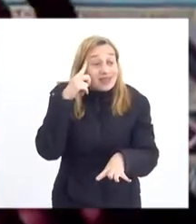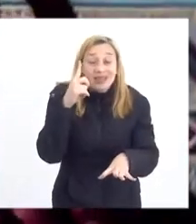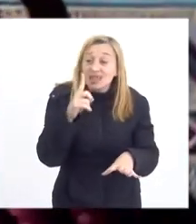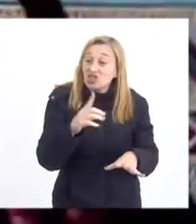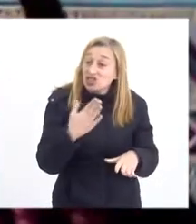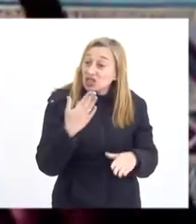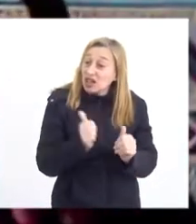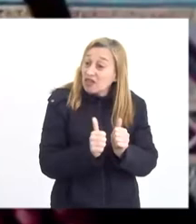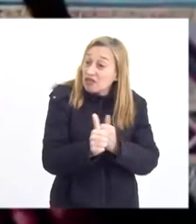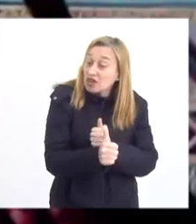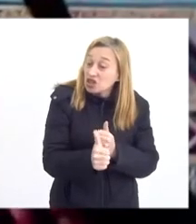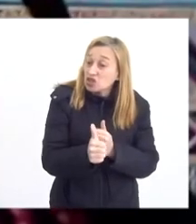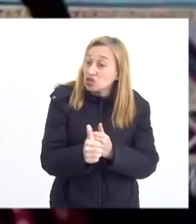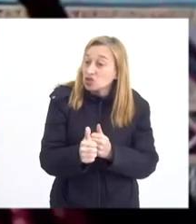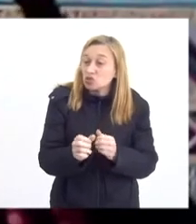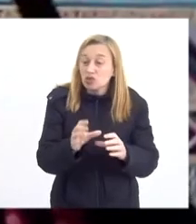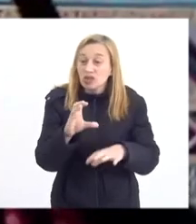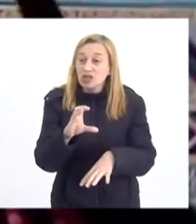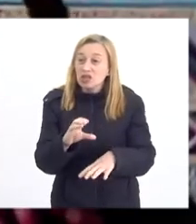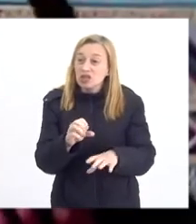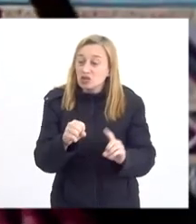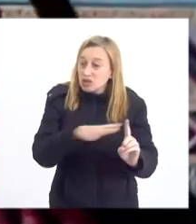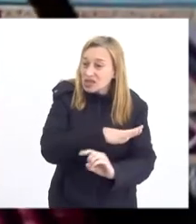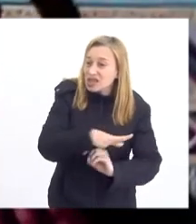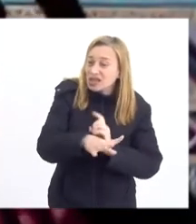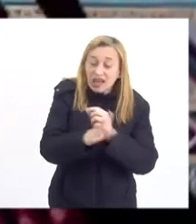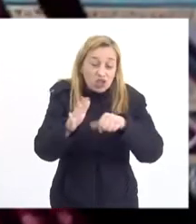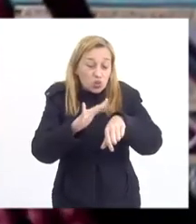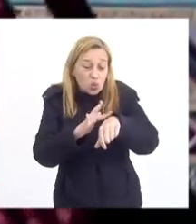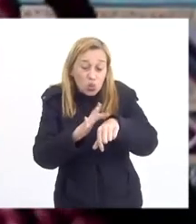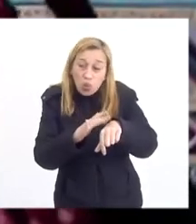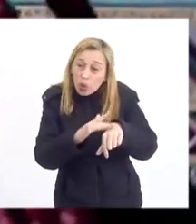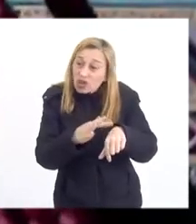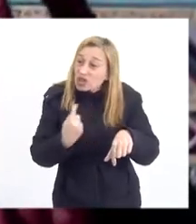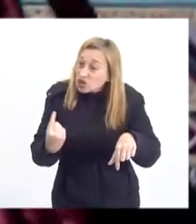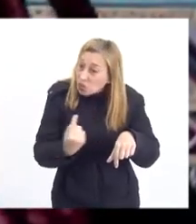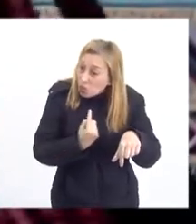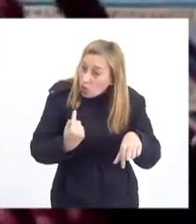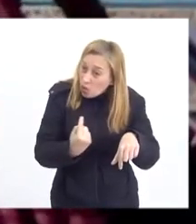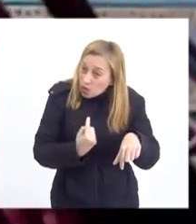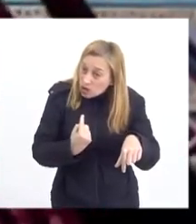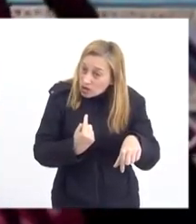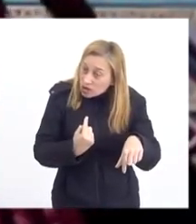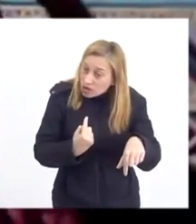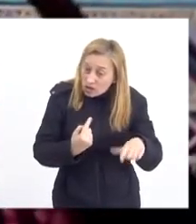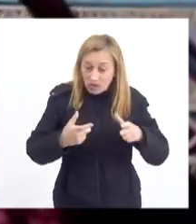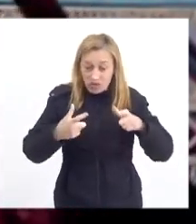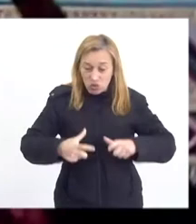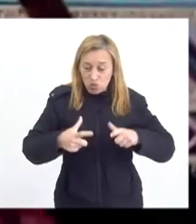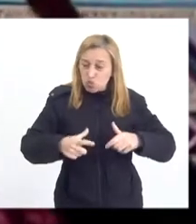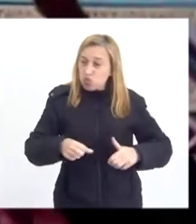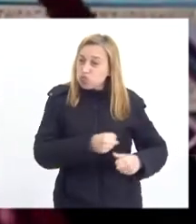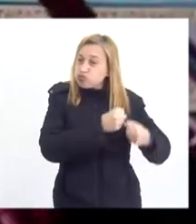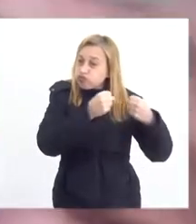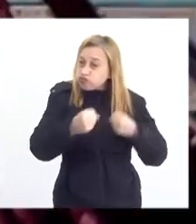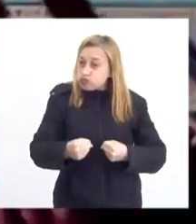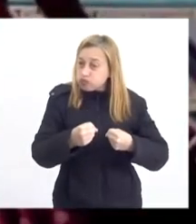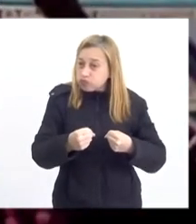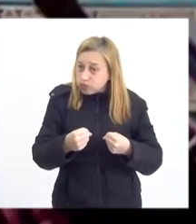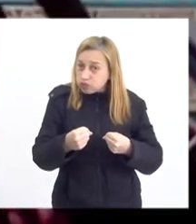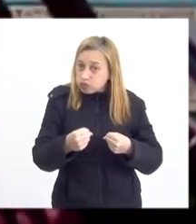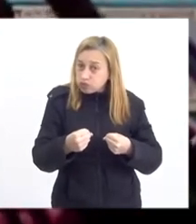sociedade adoecida e que minimamente nós que estamos nesse lugar de poder, com